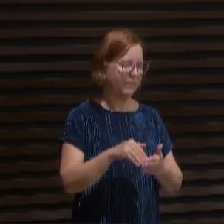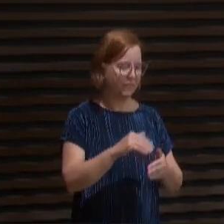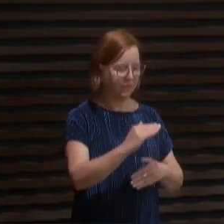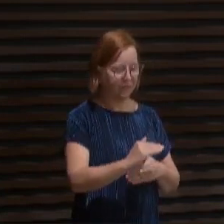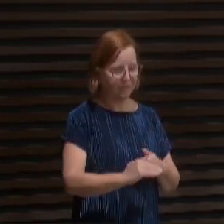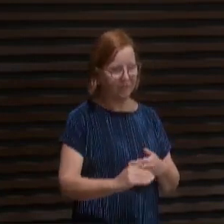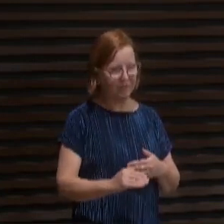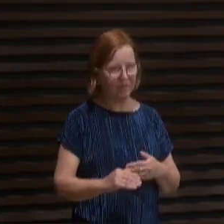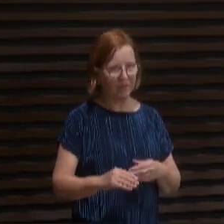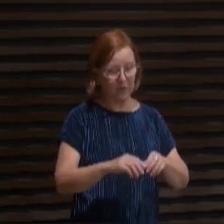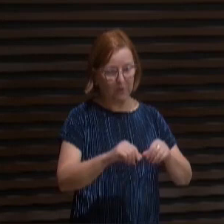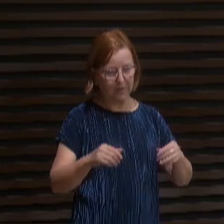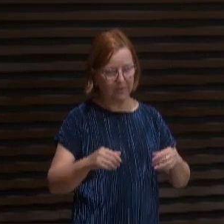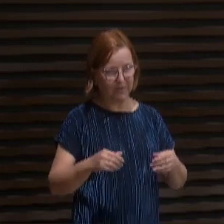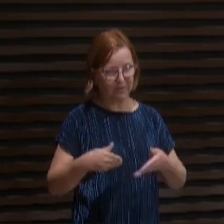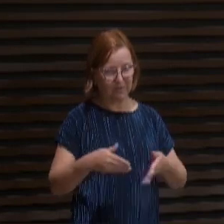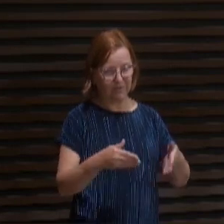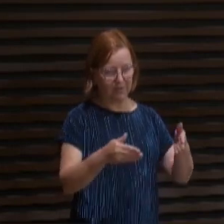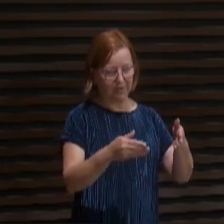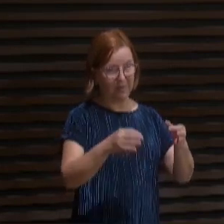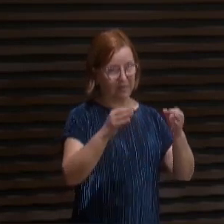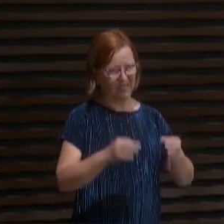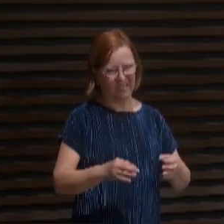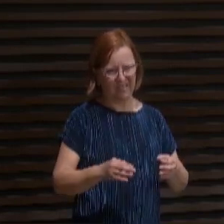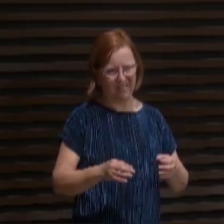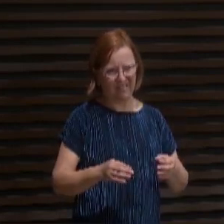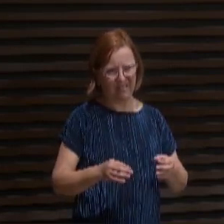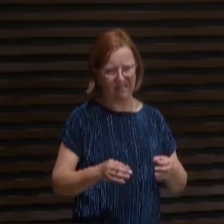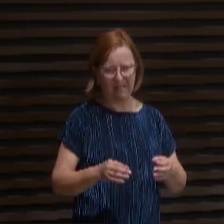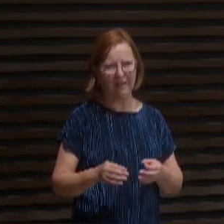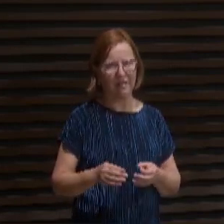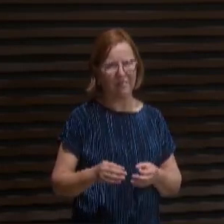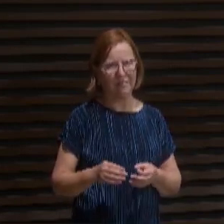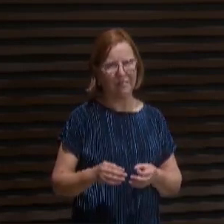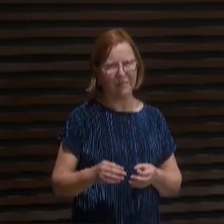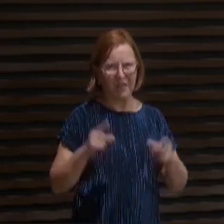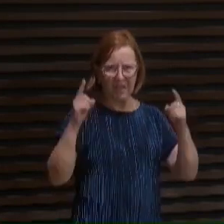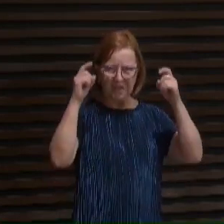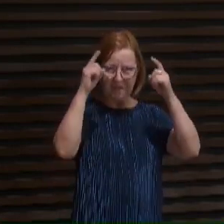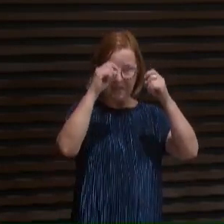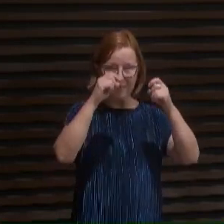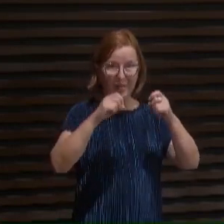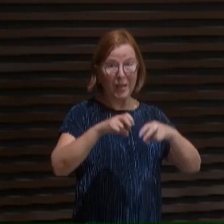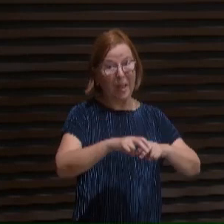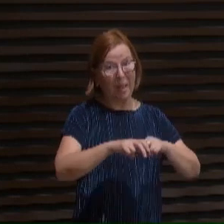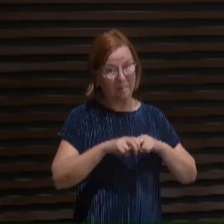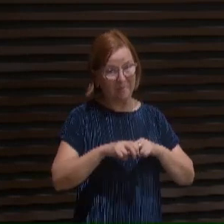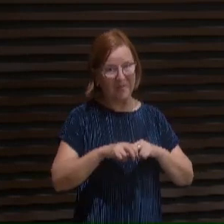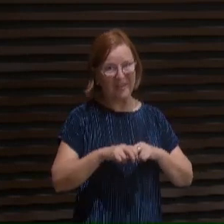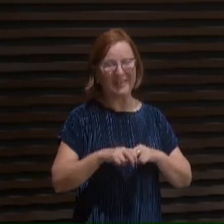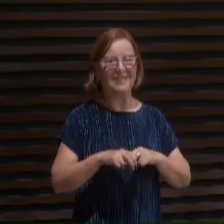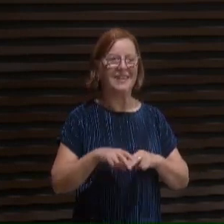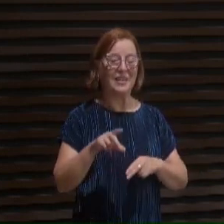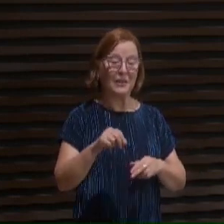caminho correto era muito acidentado, por isso decidiram seguir pelos prados.